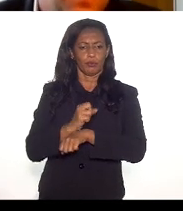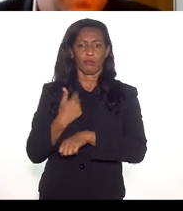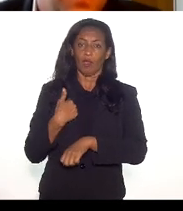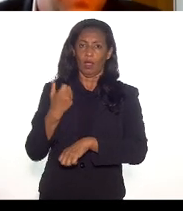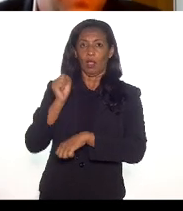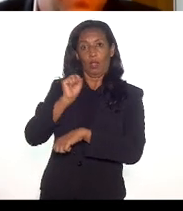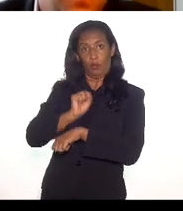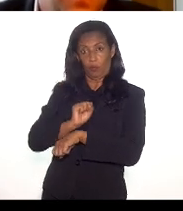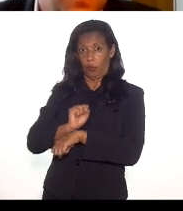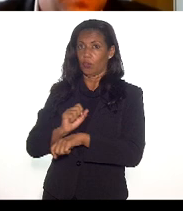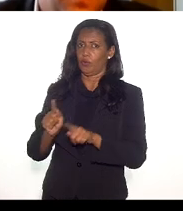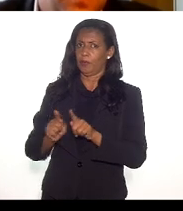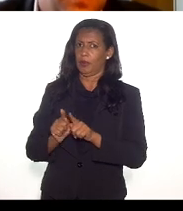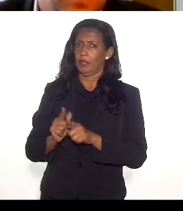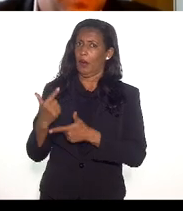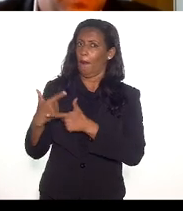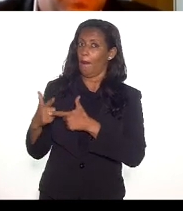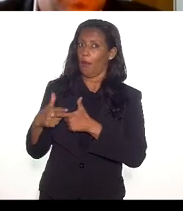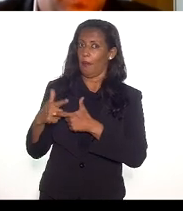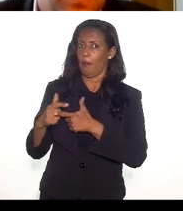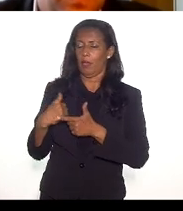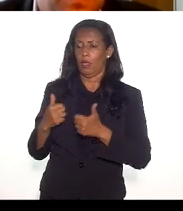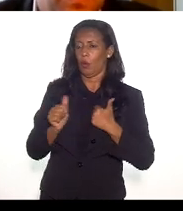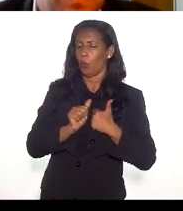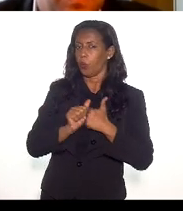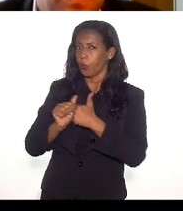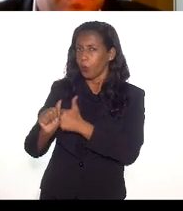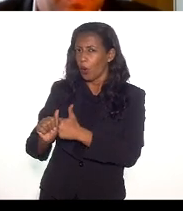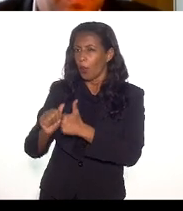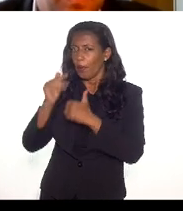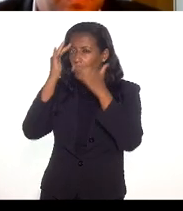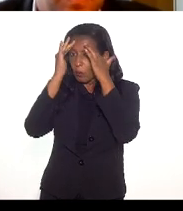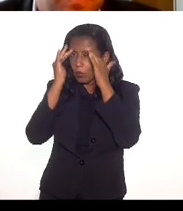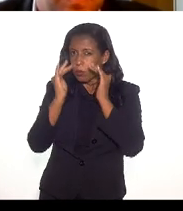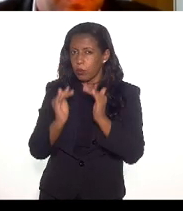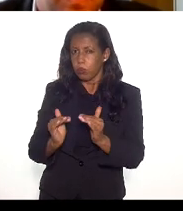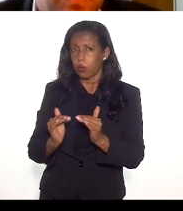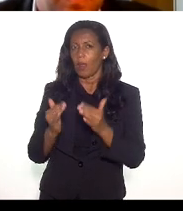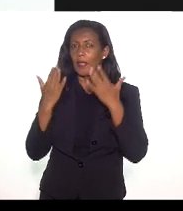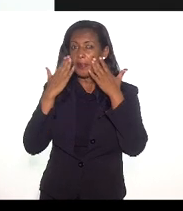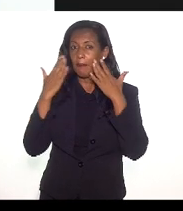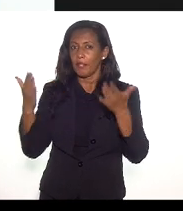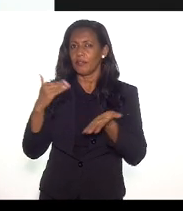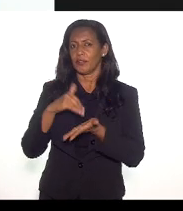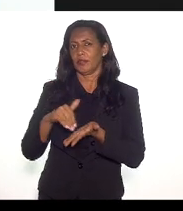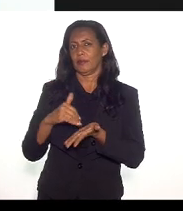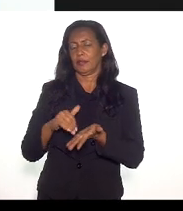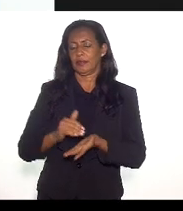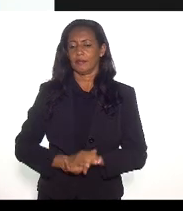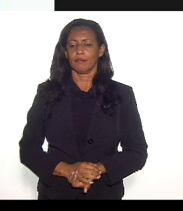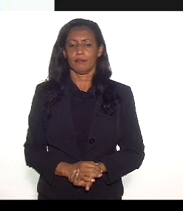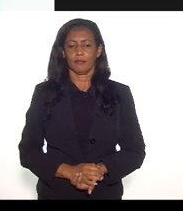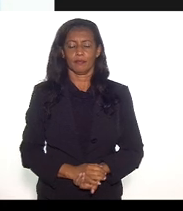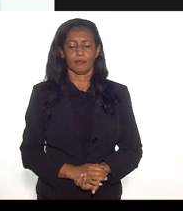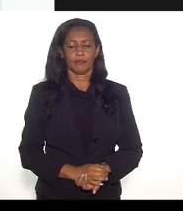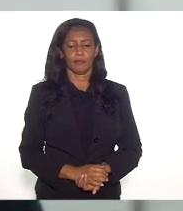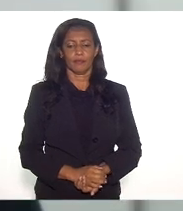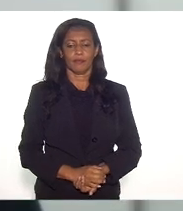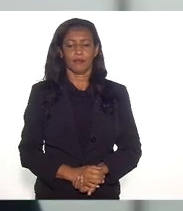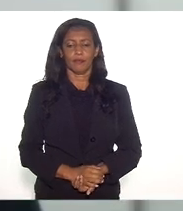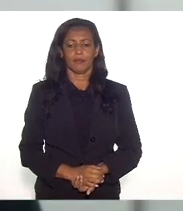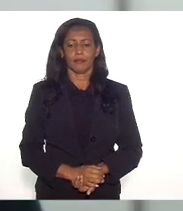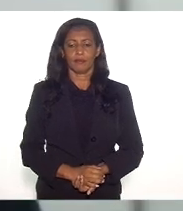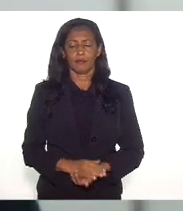aguardar, deputado Luiz Paulo, sem nenhum problema, acompanhando a orientação de Vossa Excelência e a manifestação do secretário. Muito obrigado. Então,